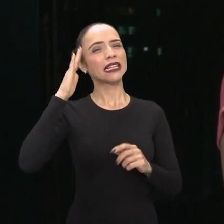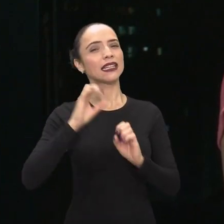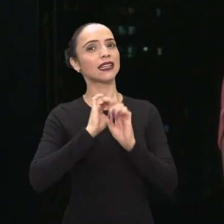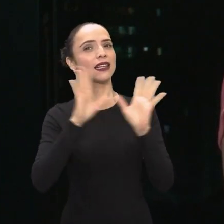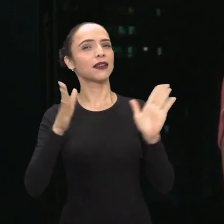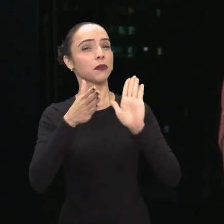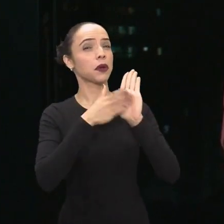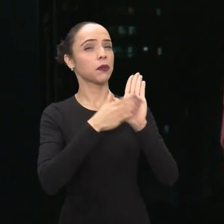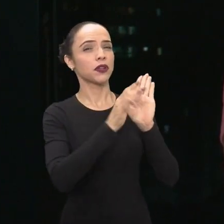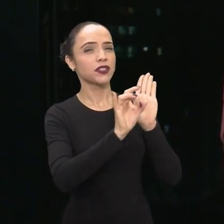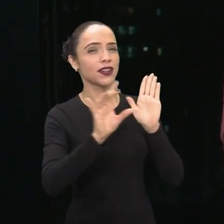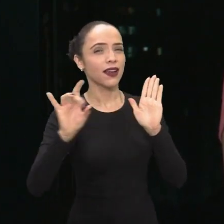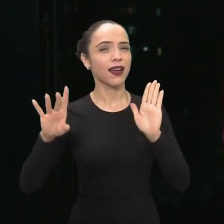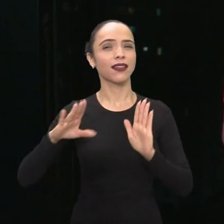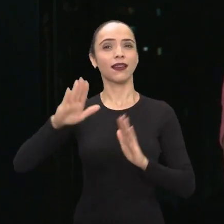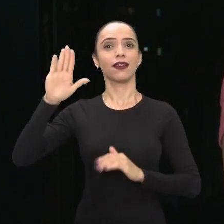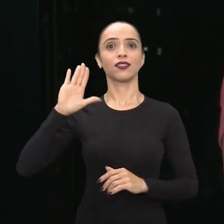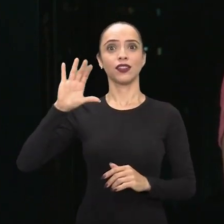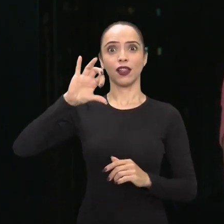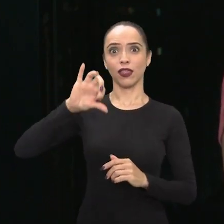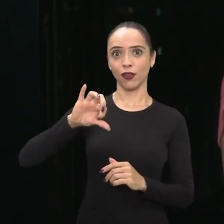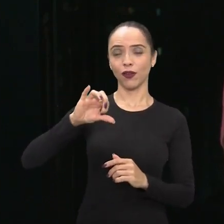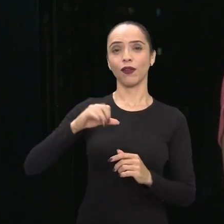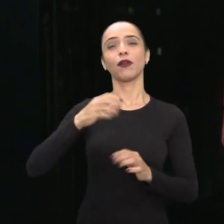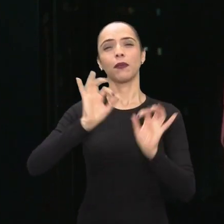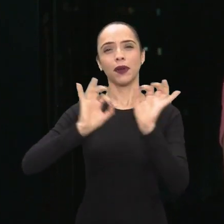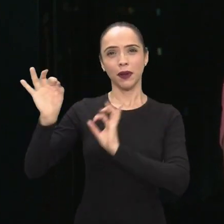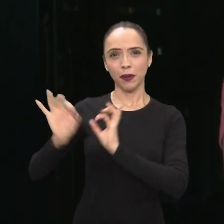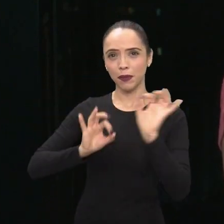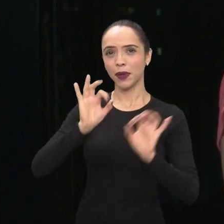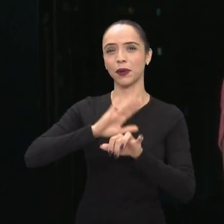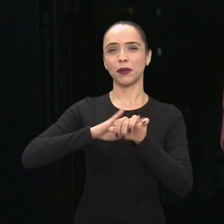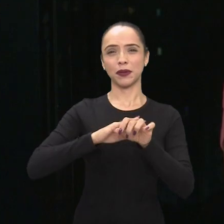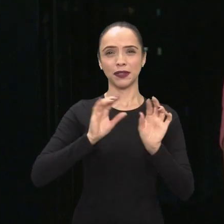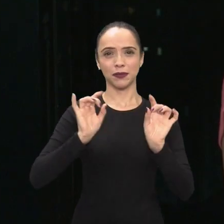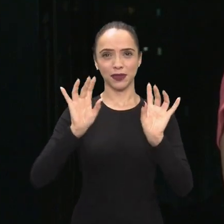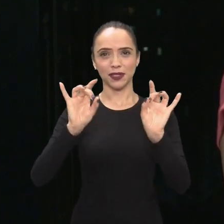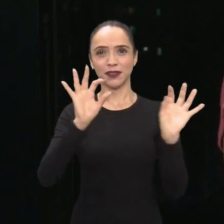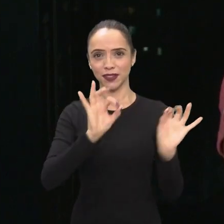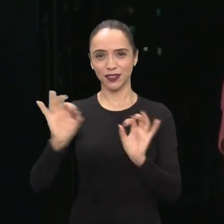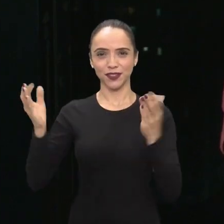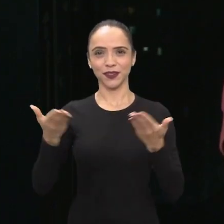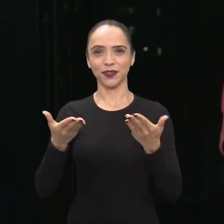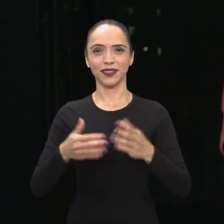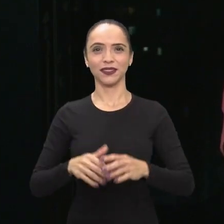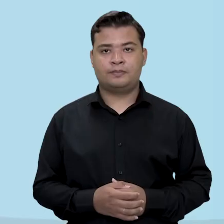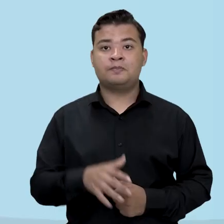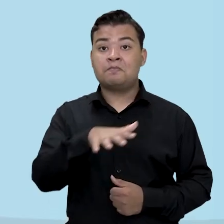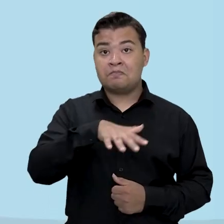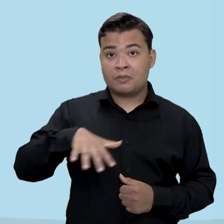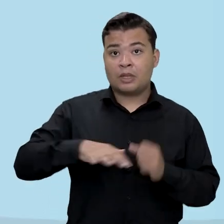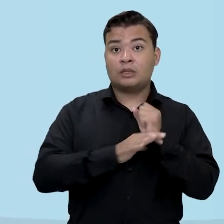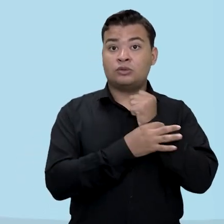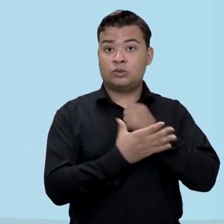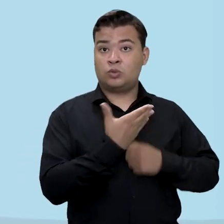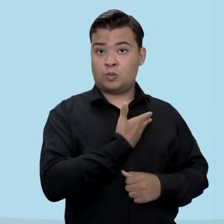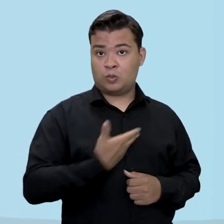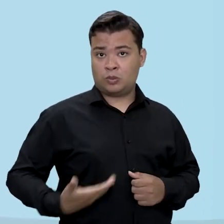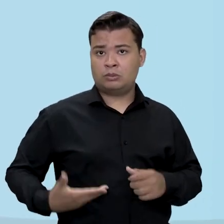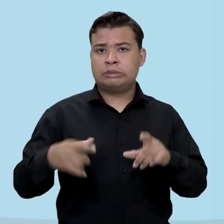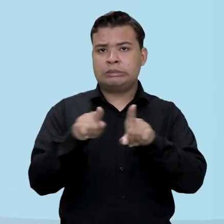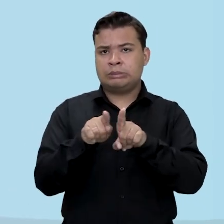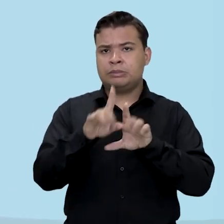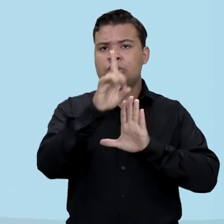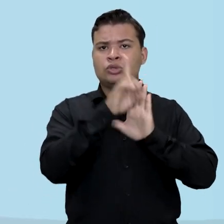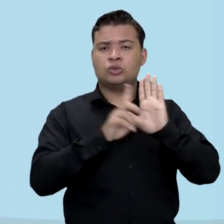do que propõe os nove candidatos a gente preparou um material especial que você assiste agora para área de segurança